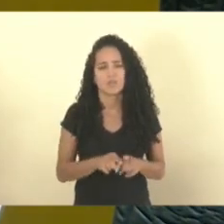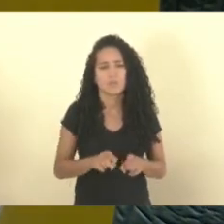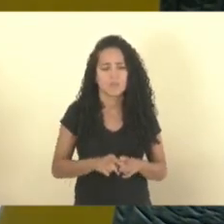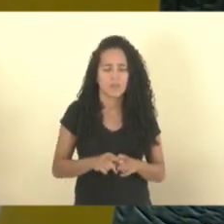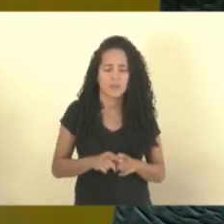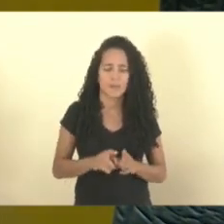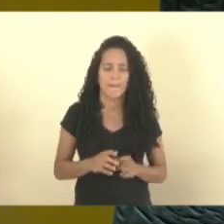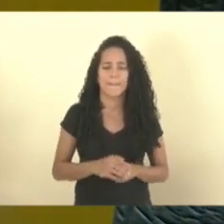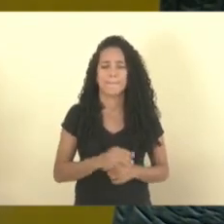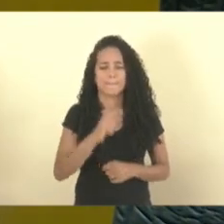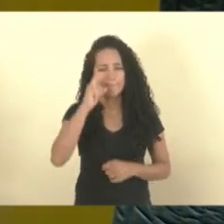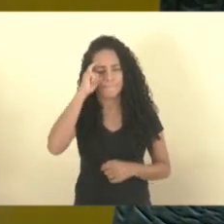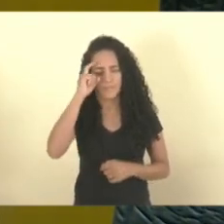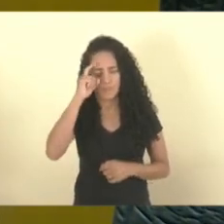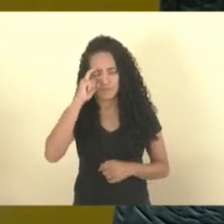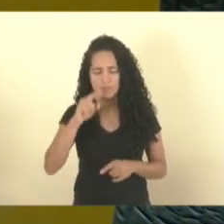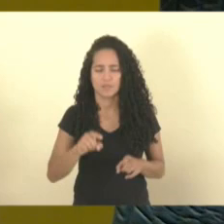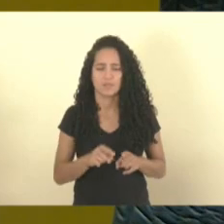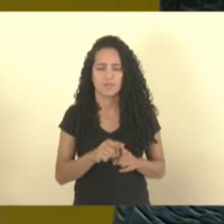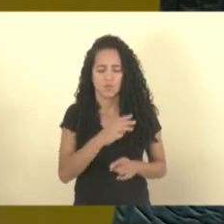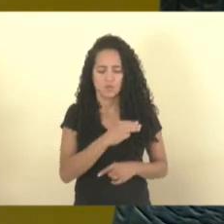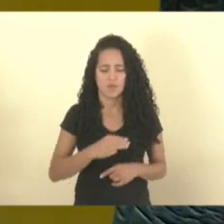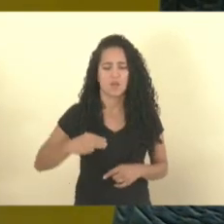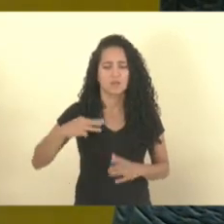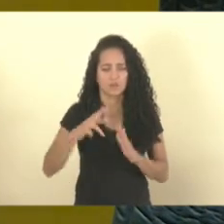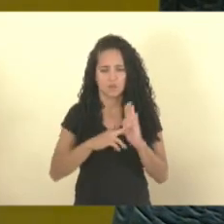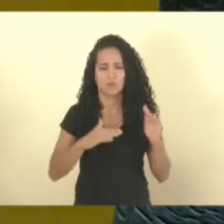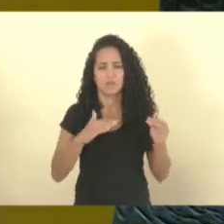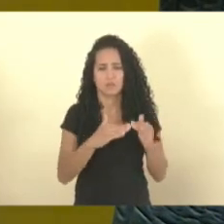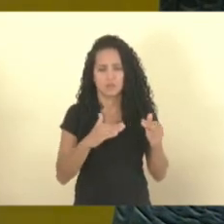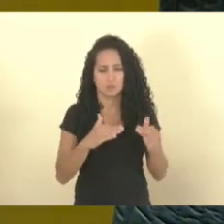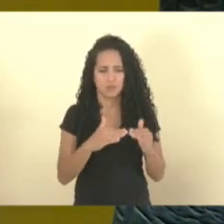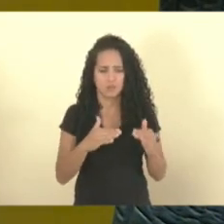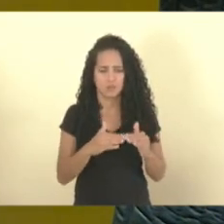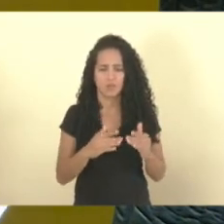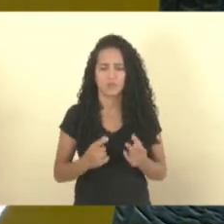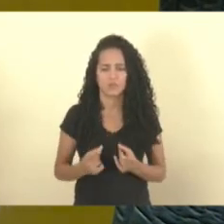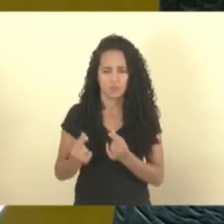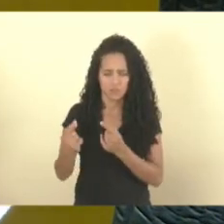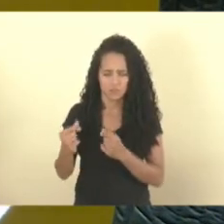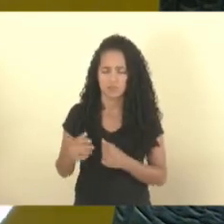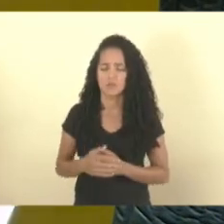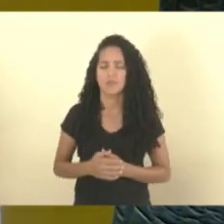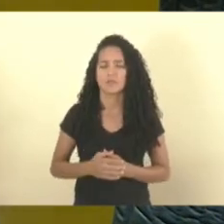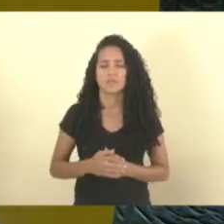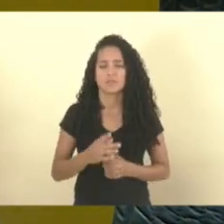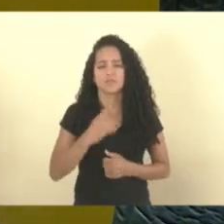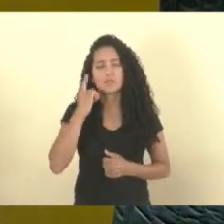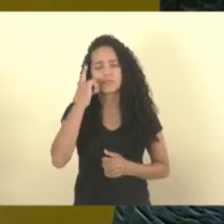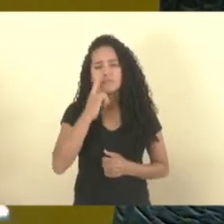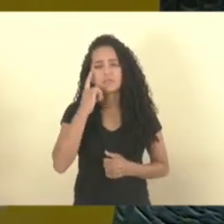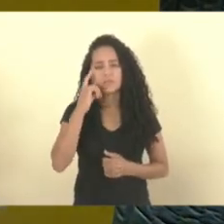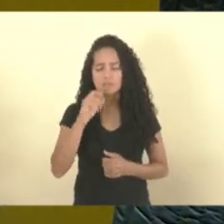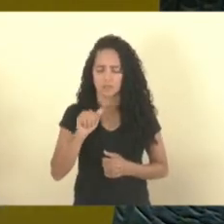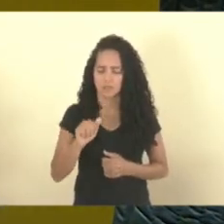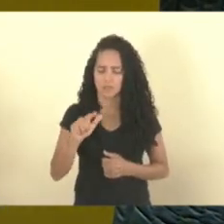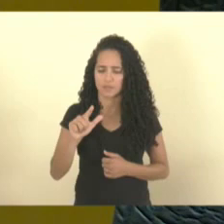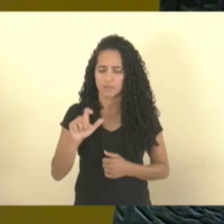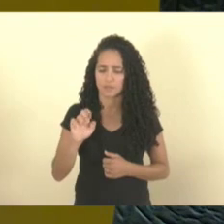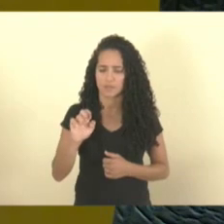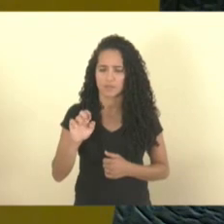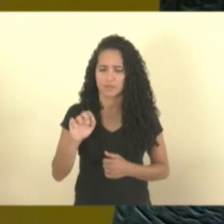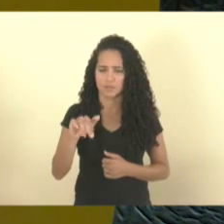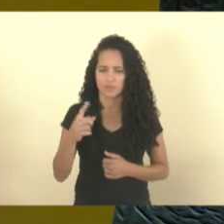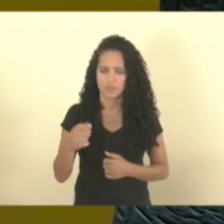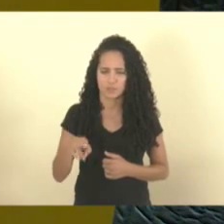Anjos, com o relator. Deputado Wellington Calegari, na Finanças, com o relator. Deputado Alexandre Chambin, autor